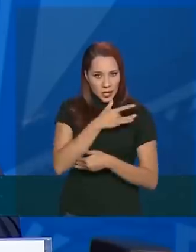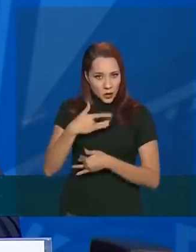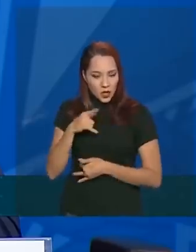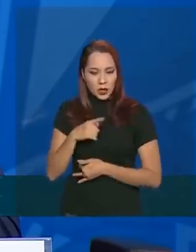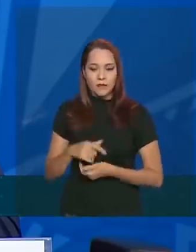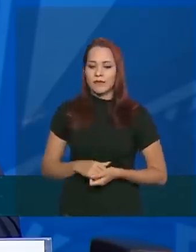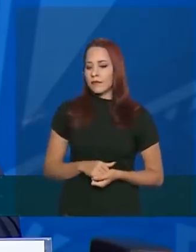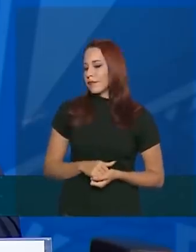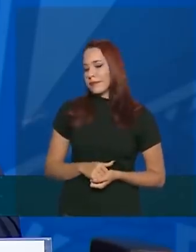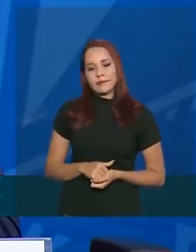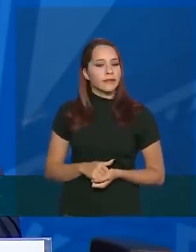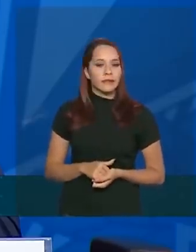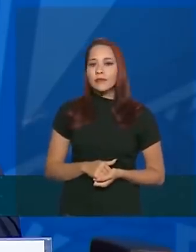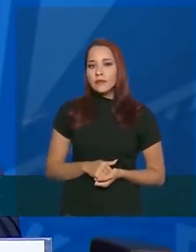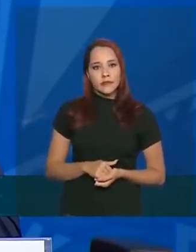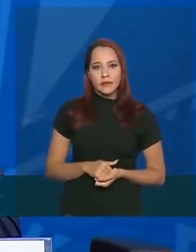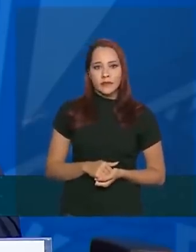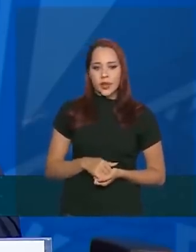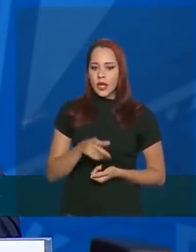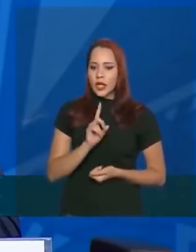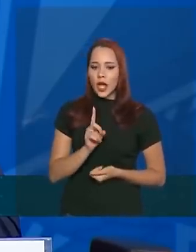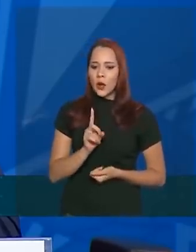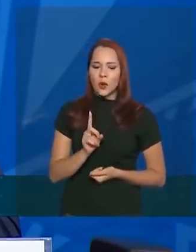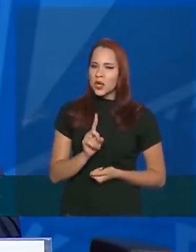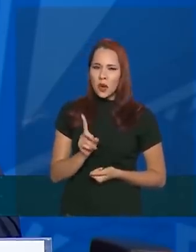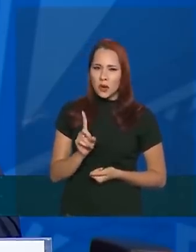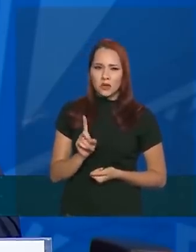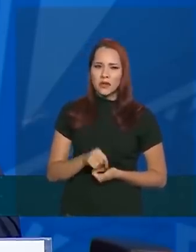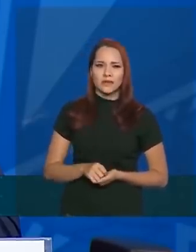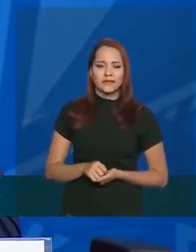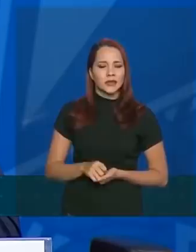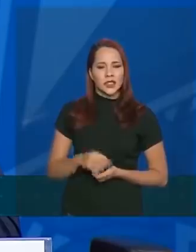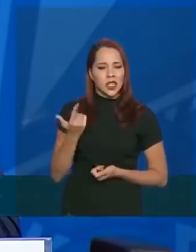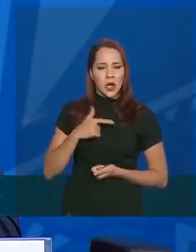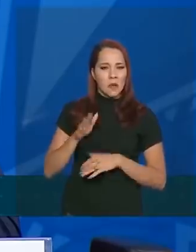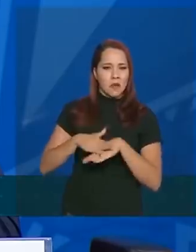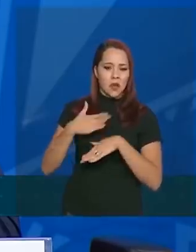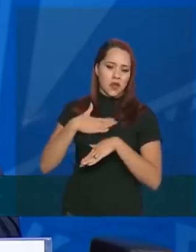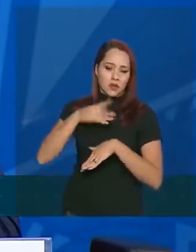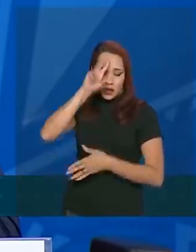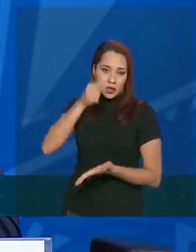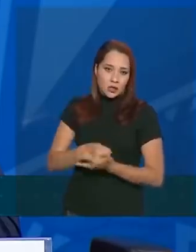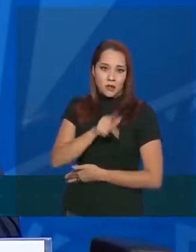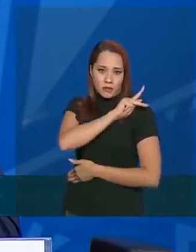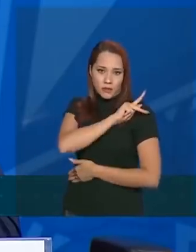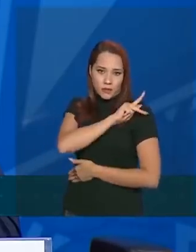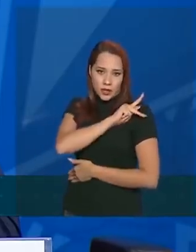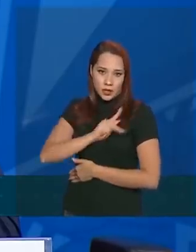Não, isso aí não é. Acho que isso. Não, não passou. Não é atribuição nossa. Isso aí é uma decisão do